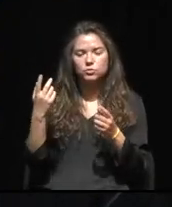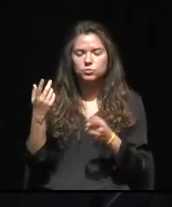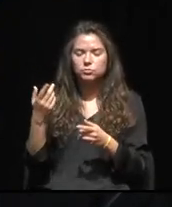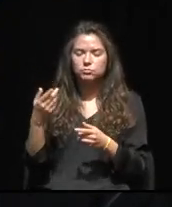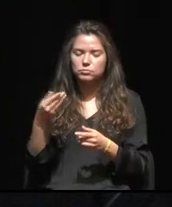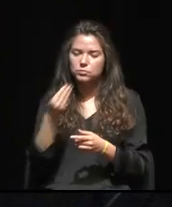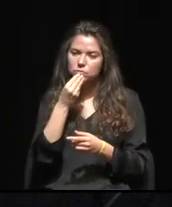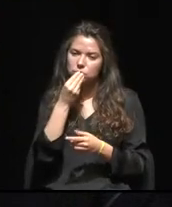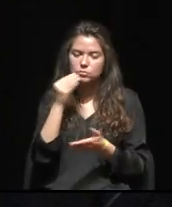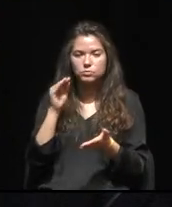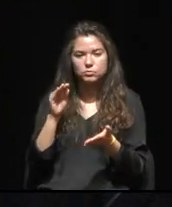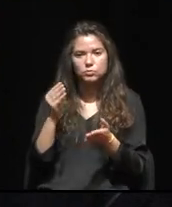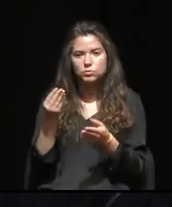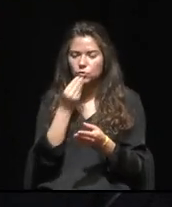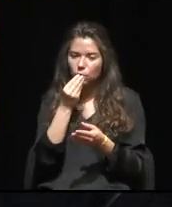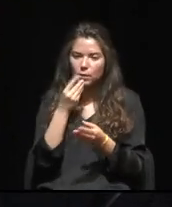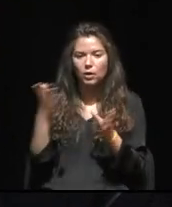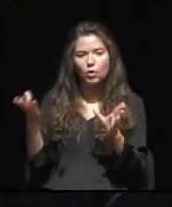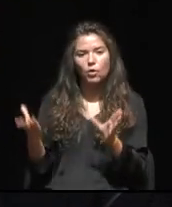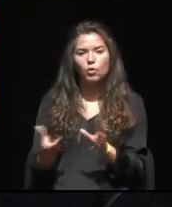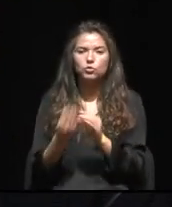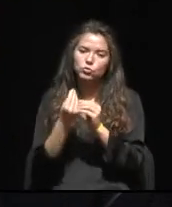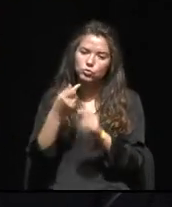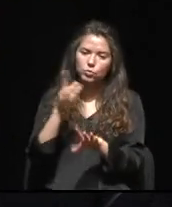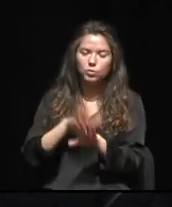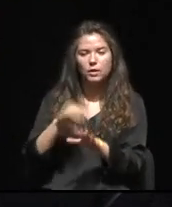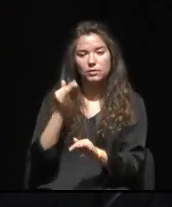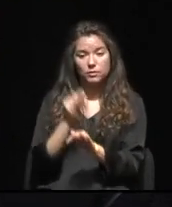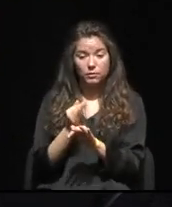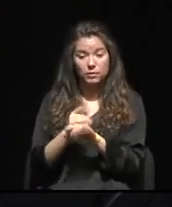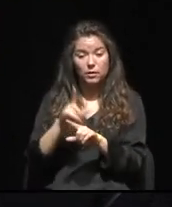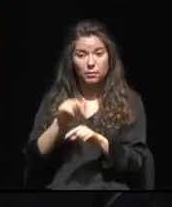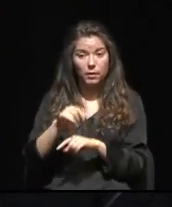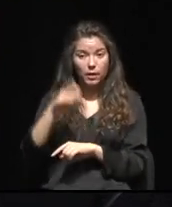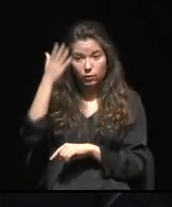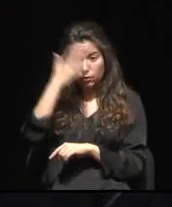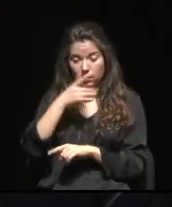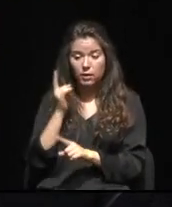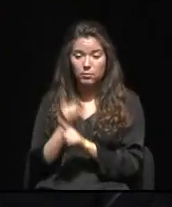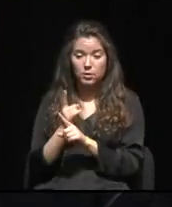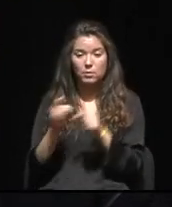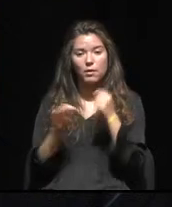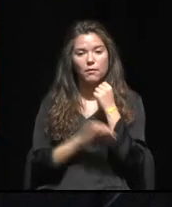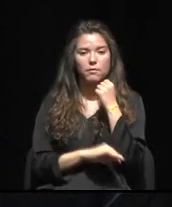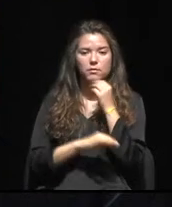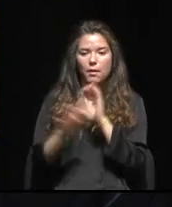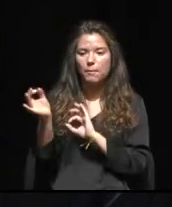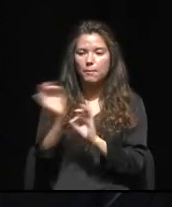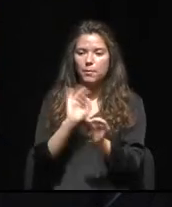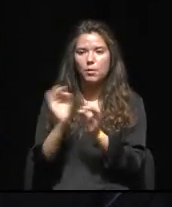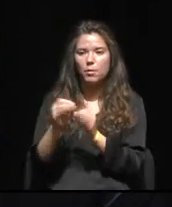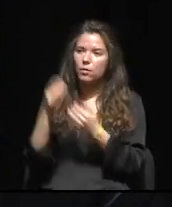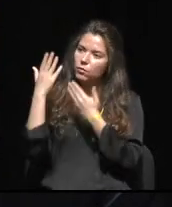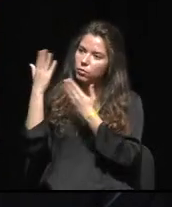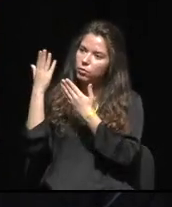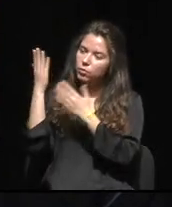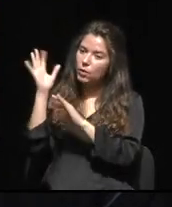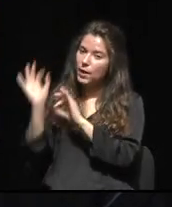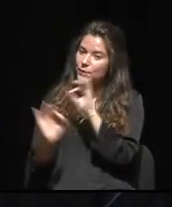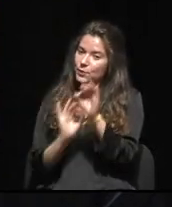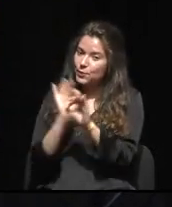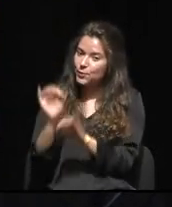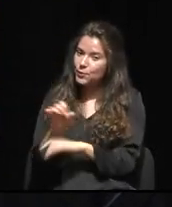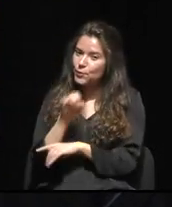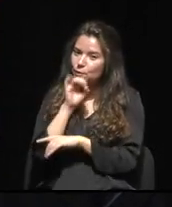que teve como objetivo assinalar esta efeméride mais tarde ainda nesse mesmo dia a junta de Freguesia preparou uma homenagem surpresa